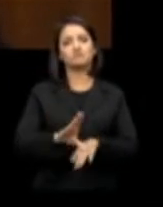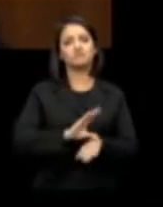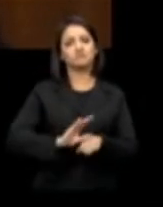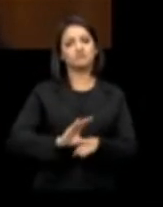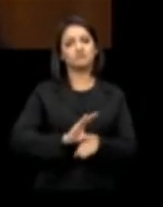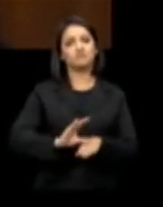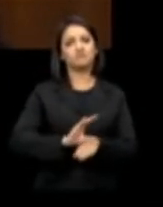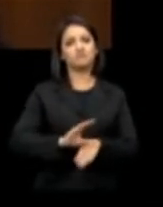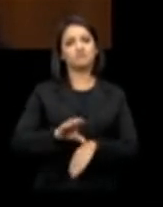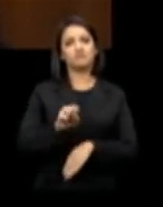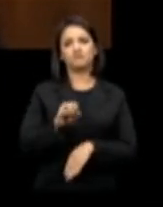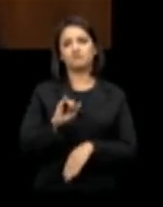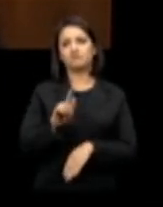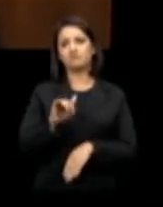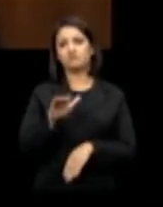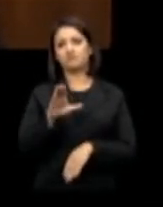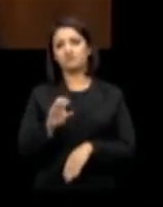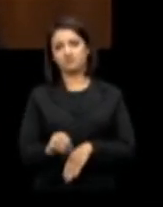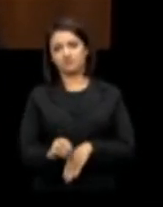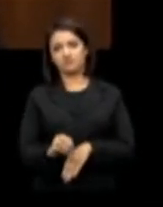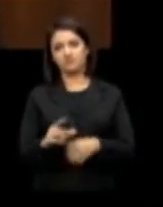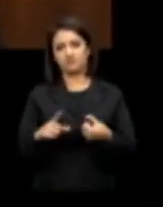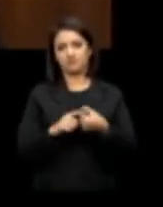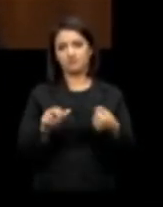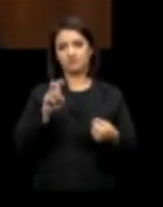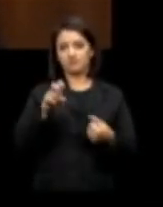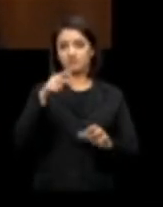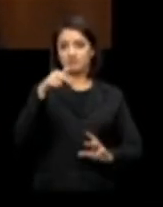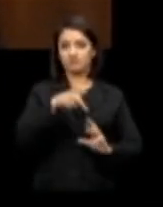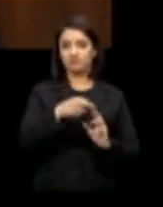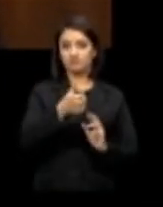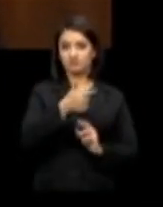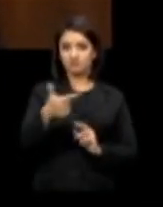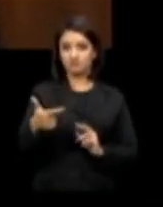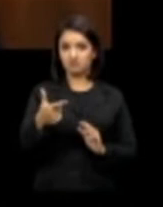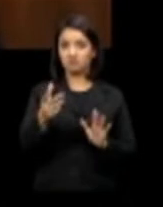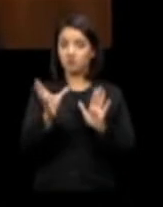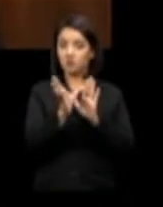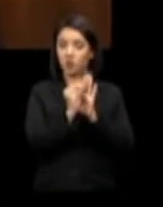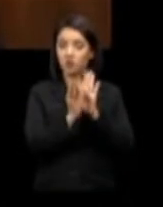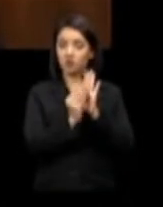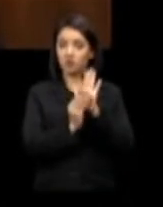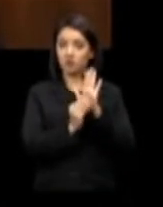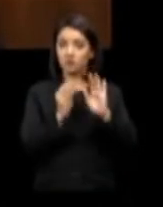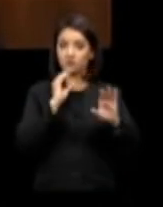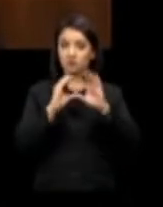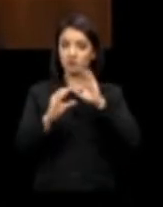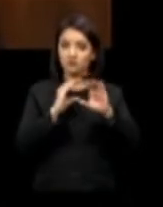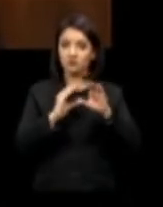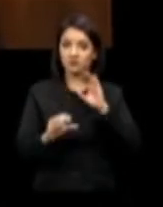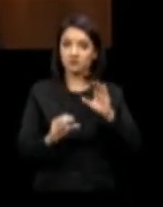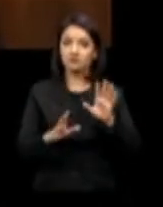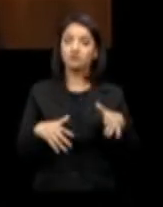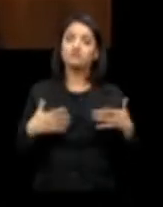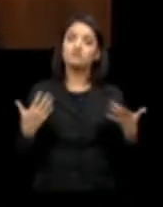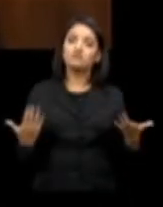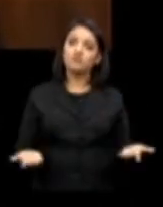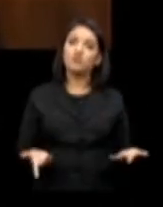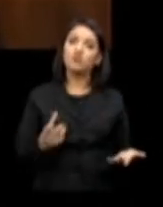ao sigilo, artigo 5º, inciso 12, ao conteúdo das comunicações. Tal abordagem formalista